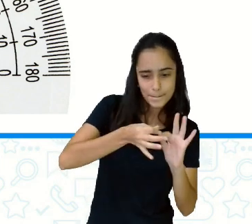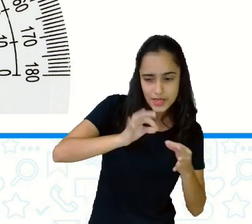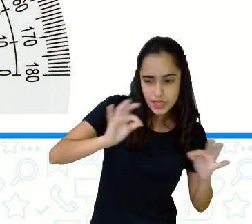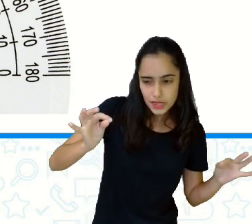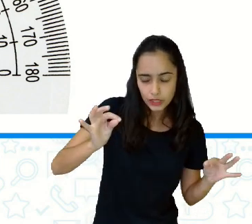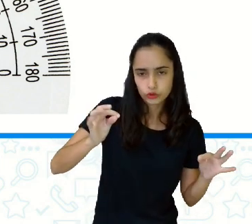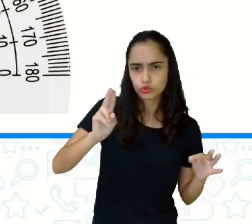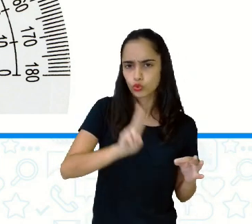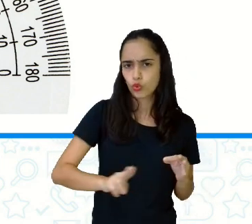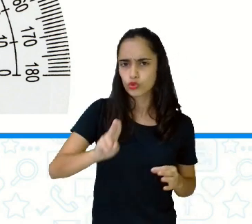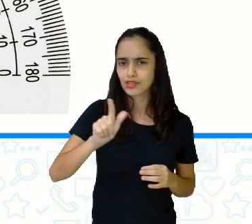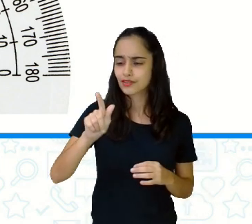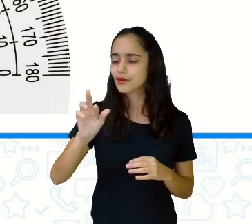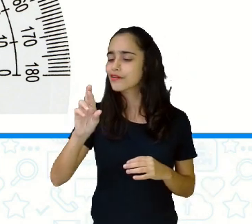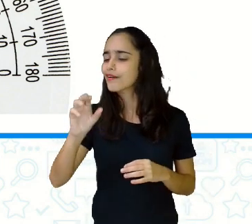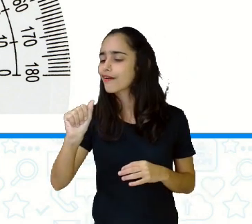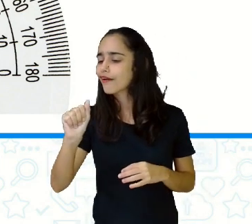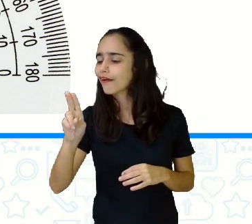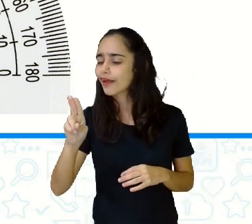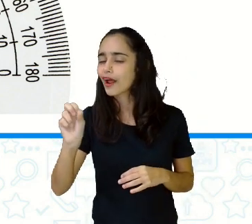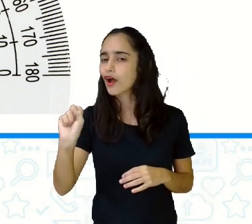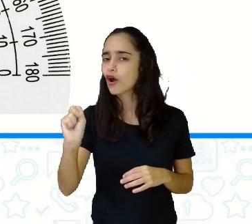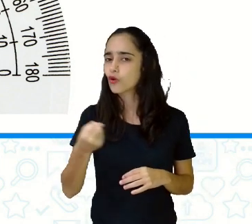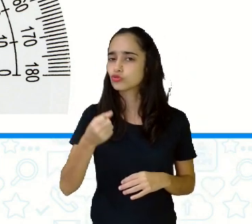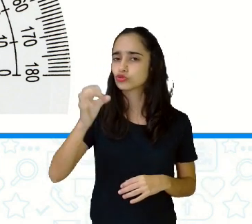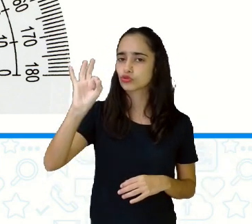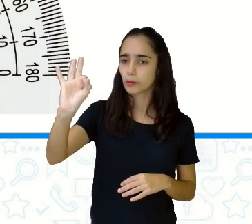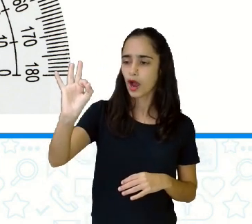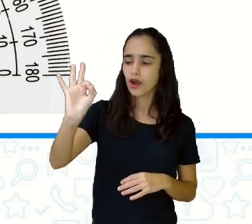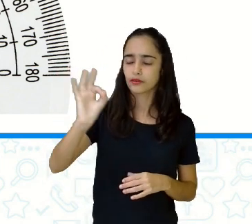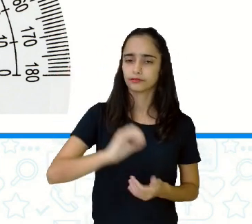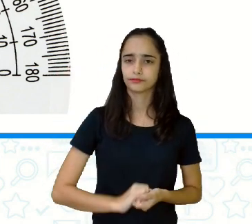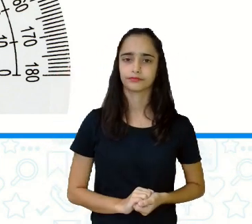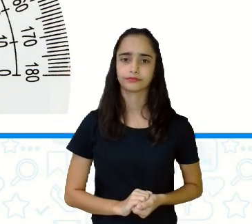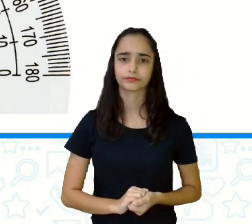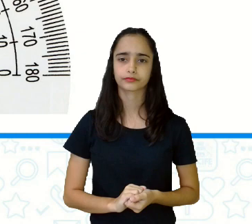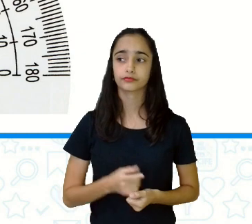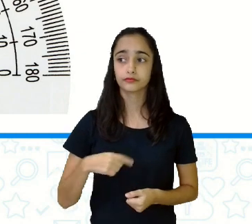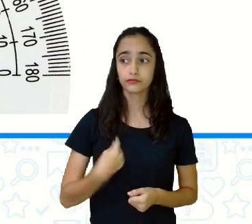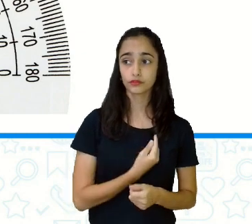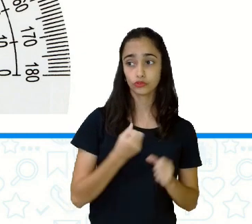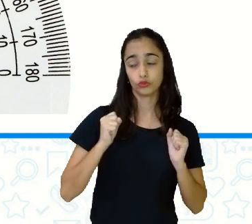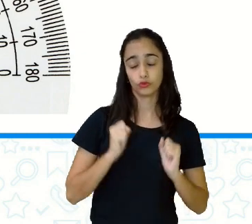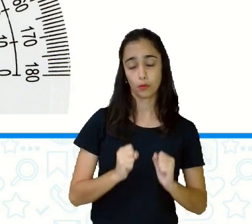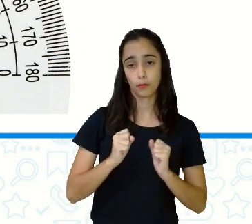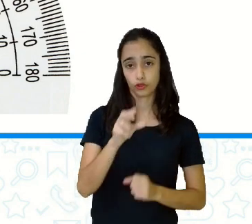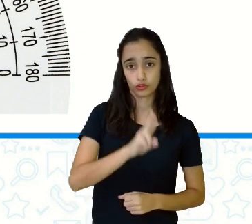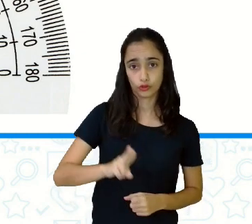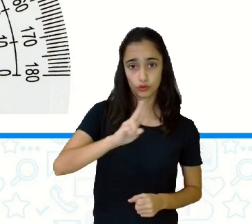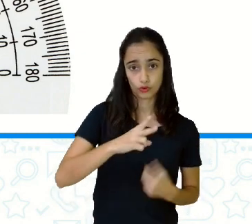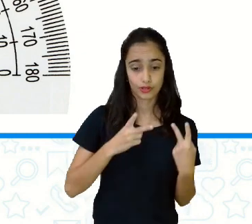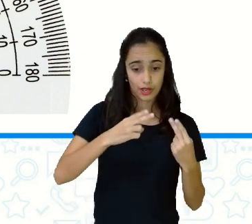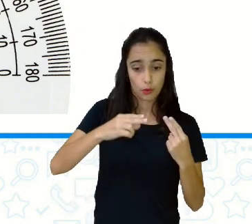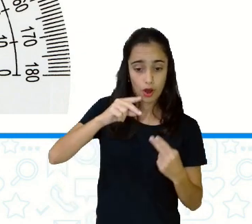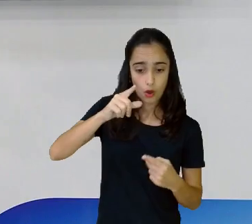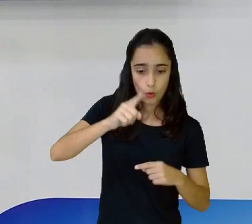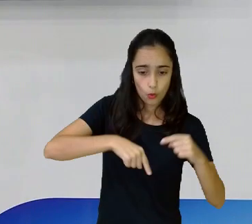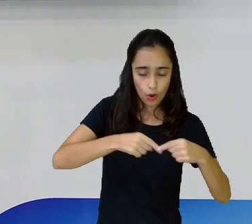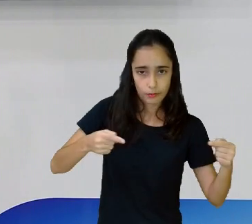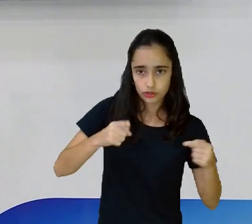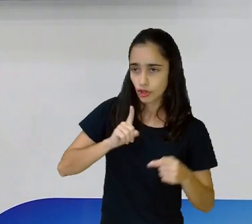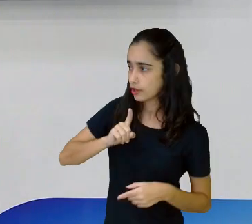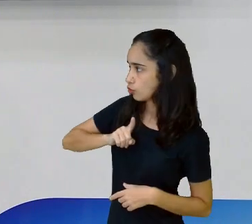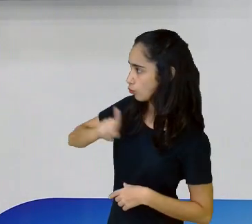isso é importante. Com o transferidor, podemos medir o ângulo. Isso daqui é um transferidor que ele vai até